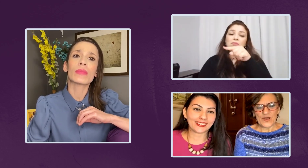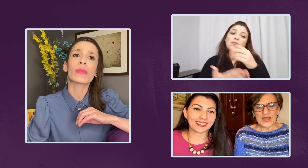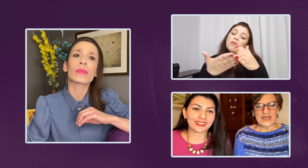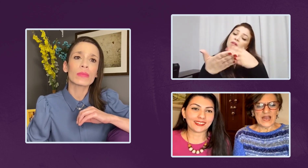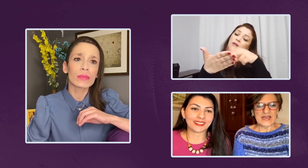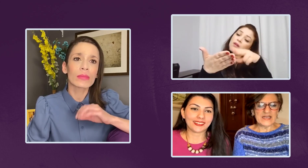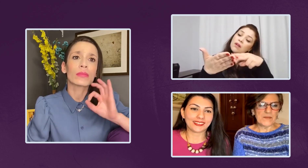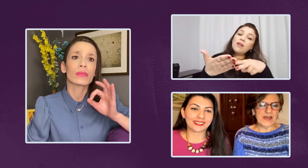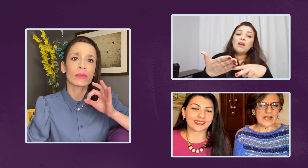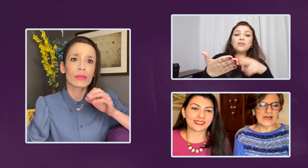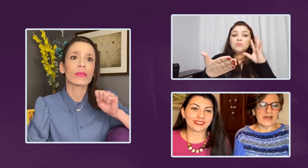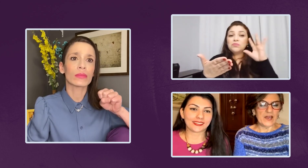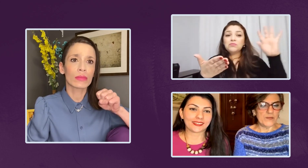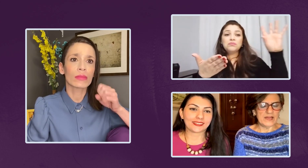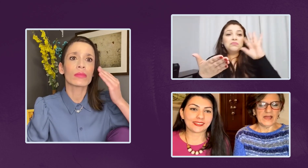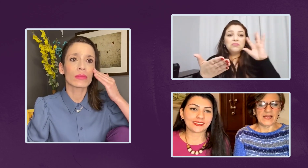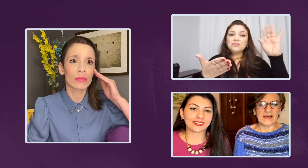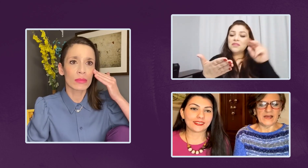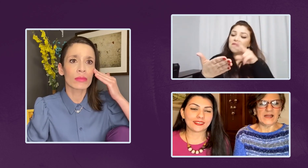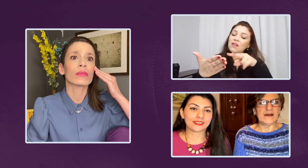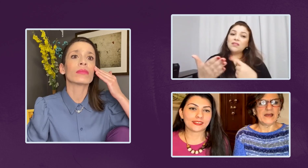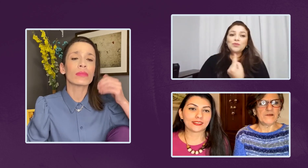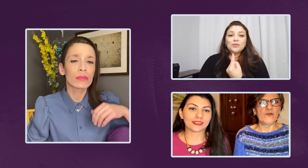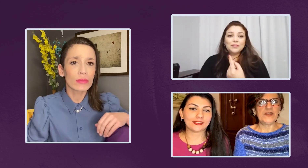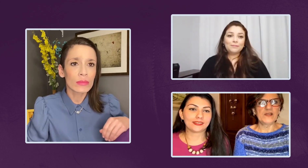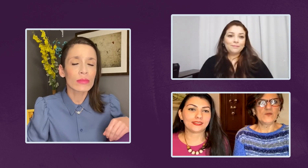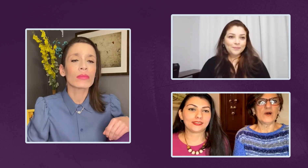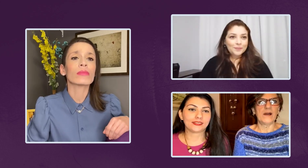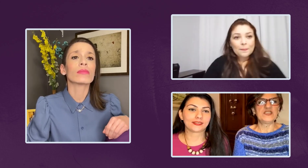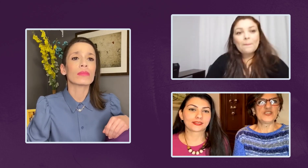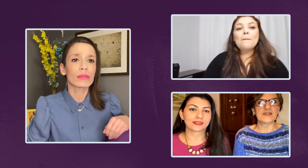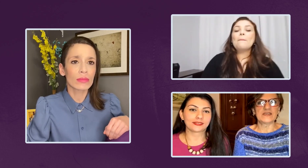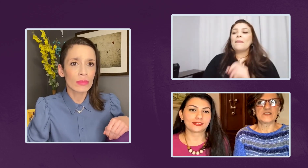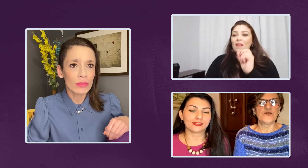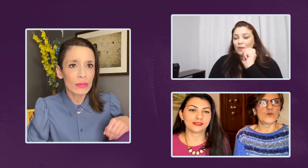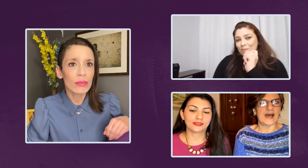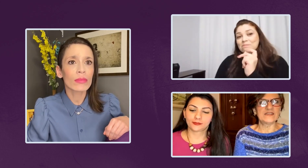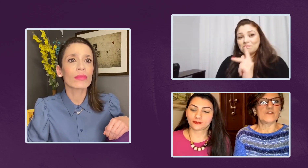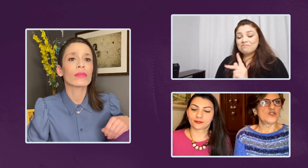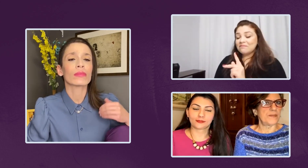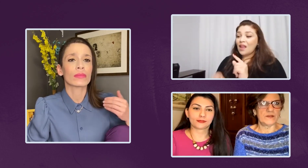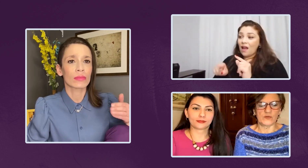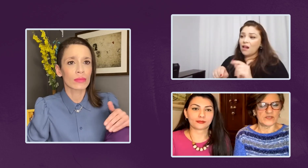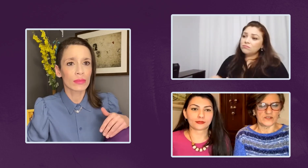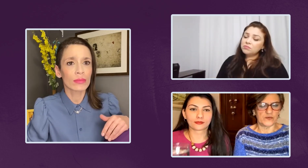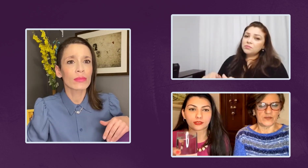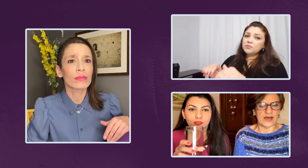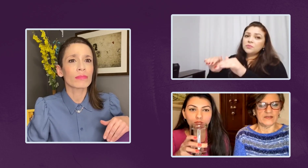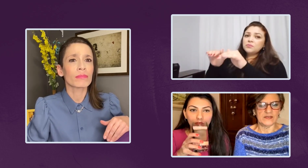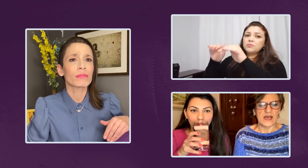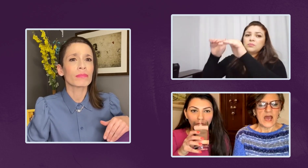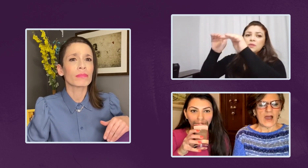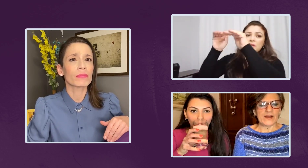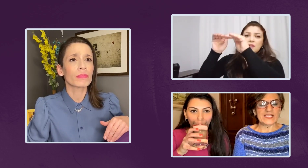Então, e a Isabela, realmente, ela foi indo, à medida das dificuldades, ela foi superando todas as